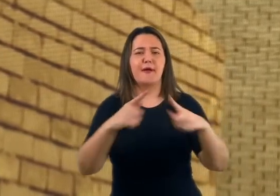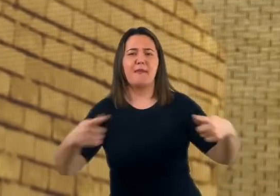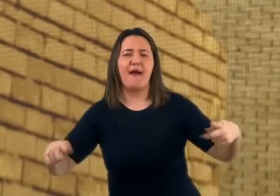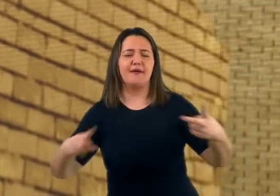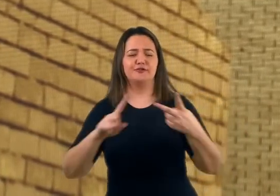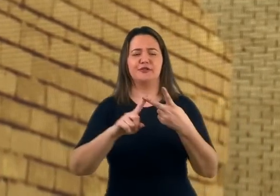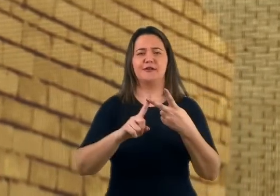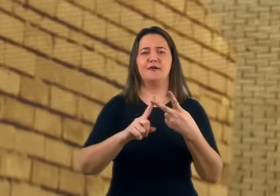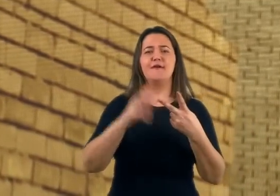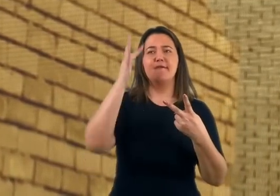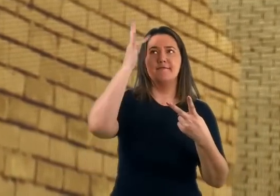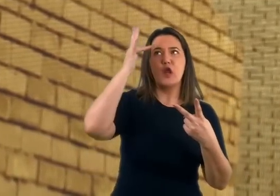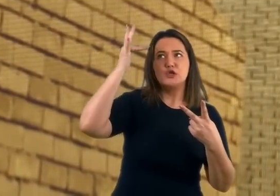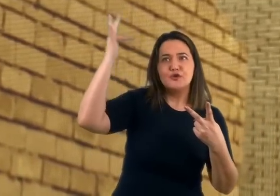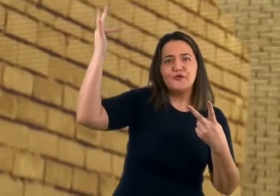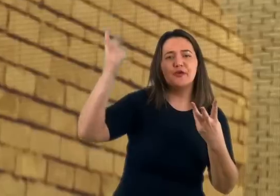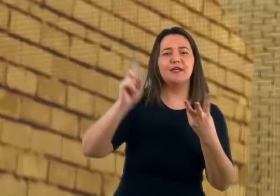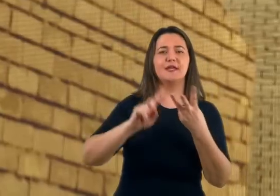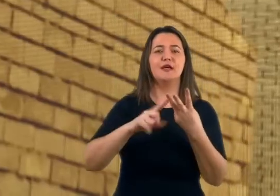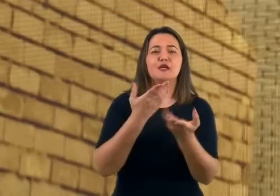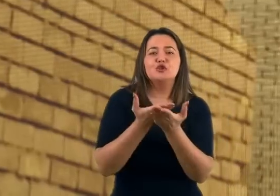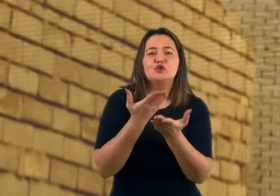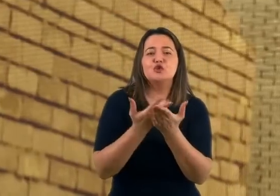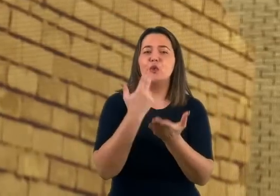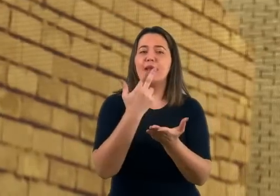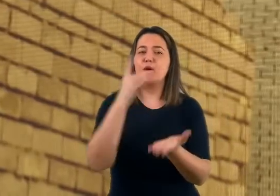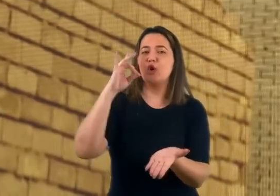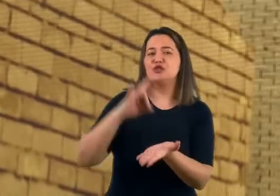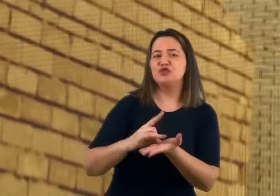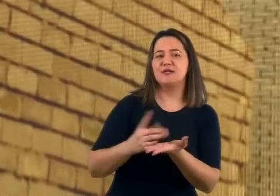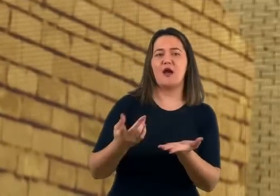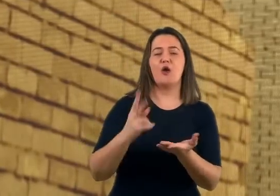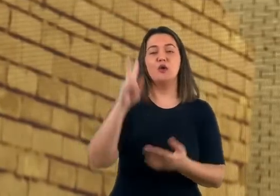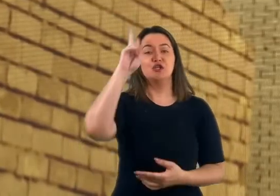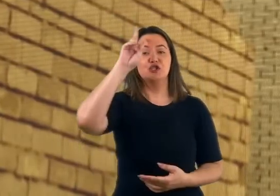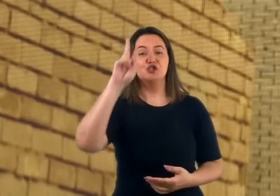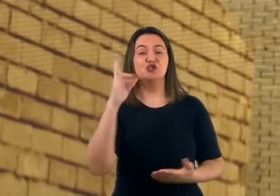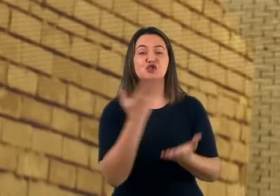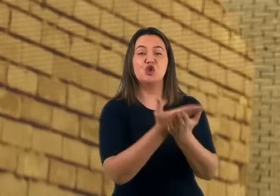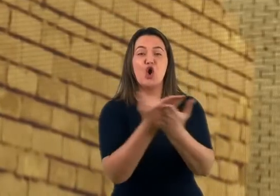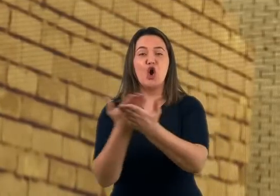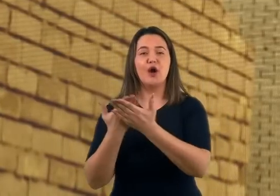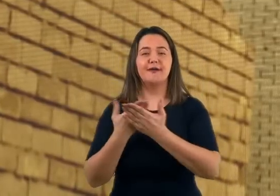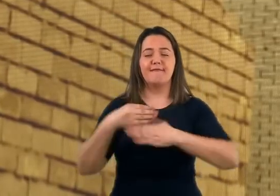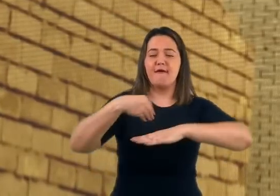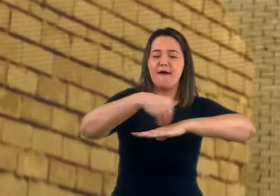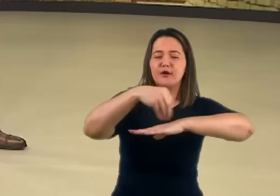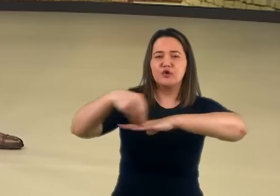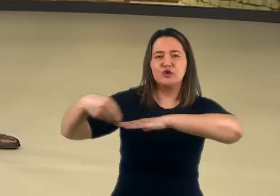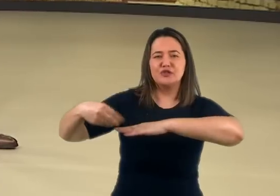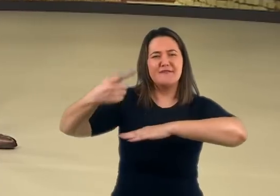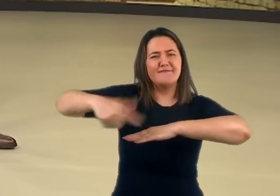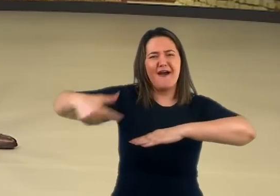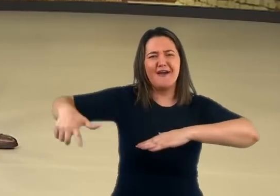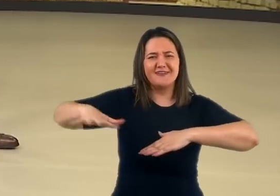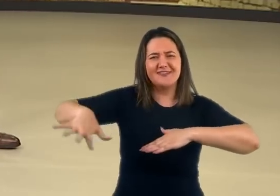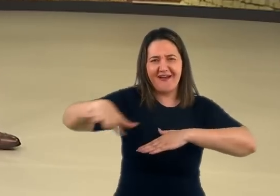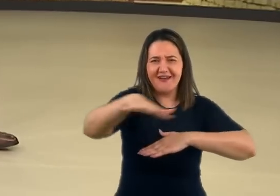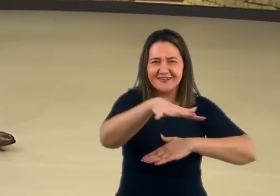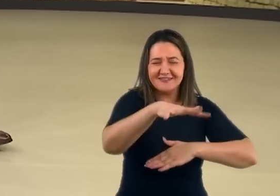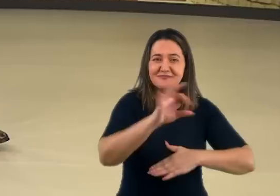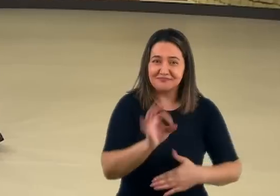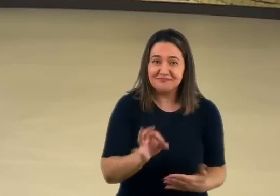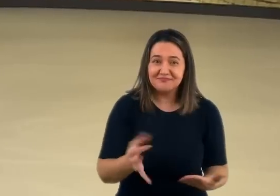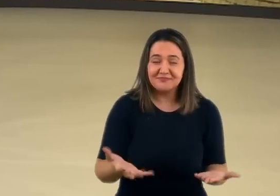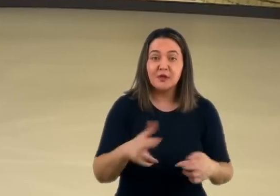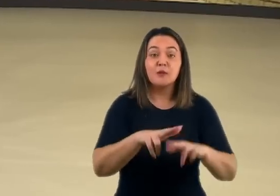filosofia, estudo das línguas originais, historiografia bíblica, arqueologia e outros elementos a mais? É por isso que a Bíblia não é um